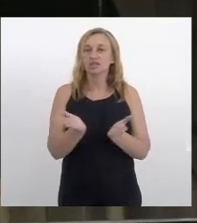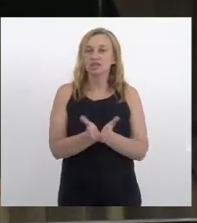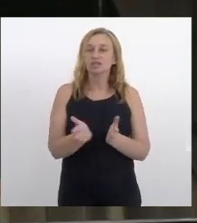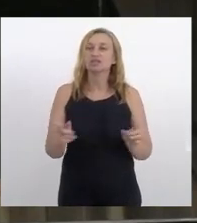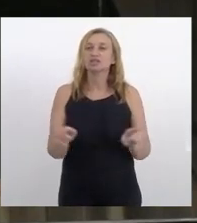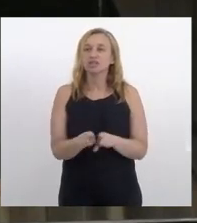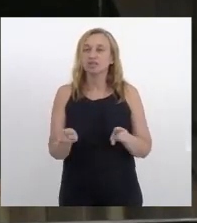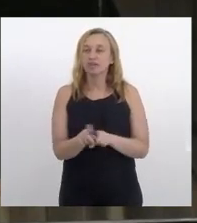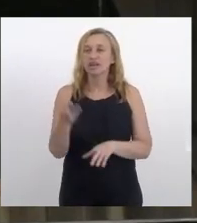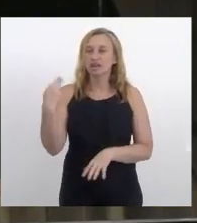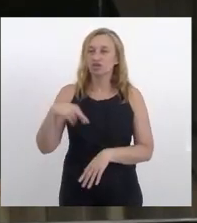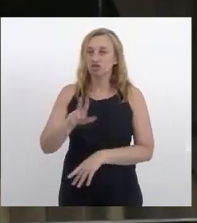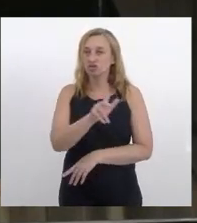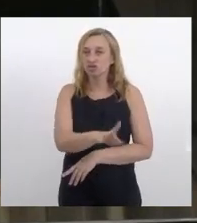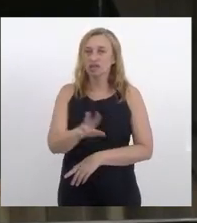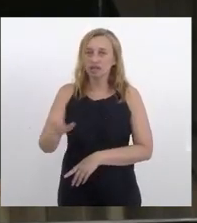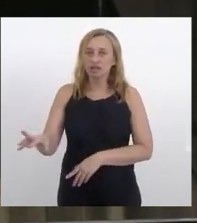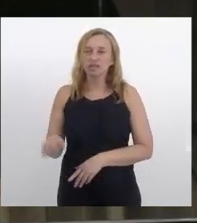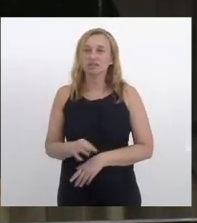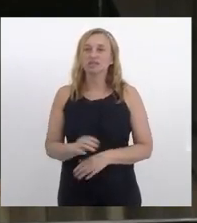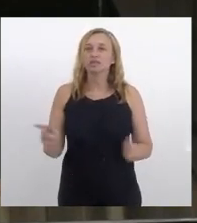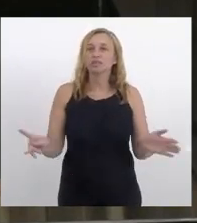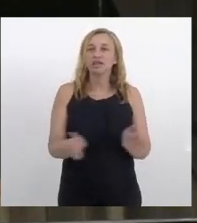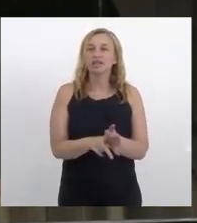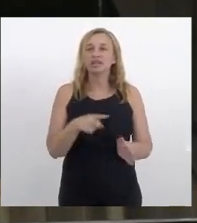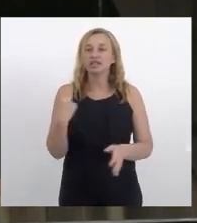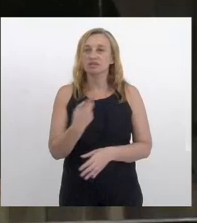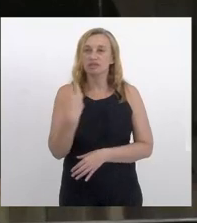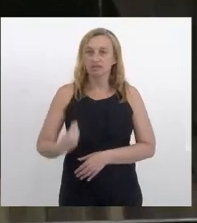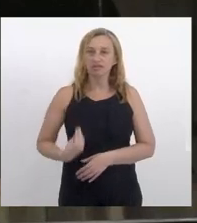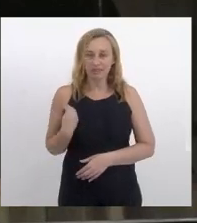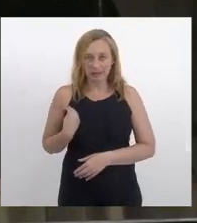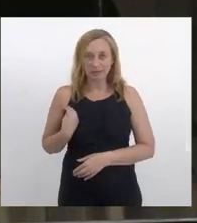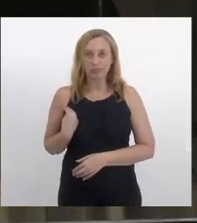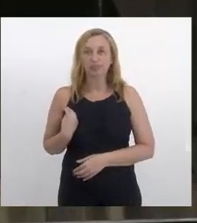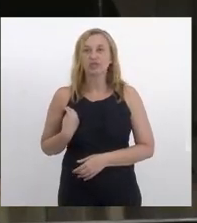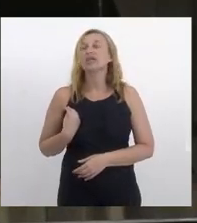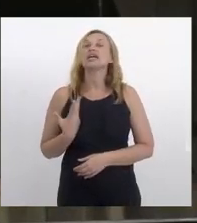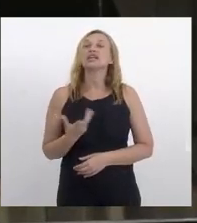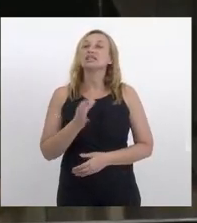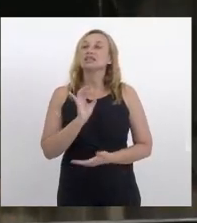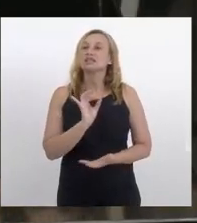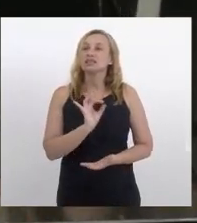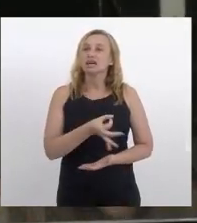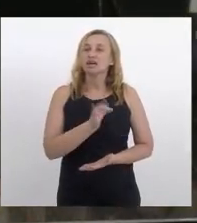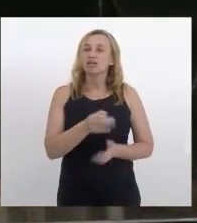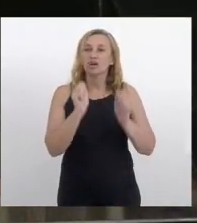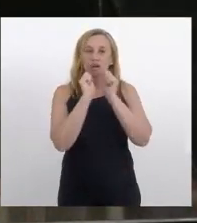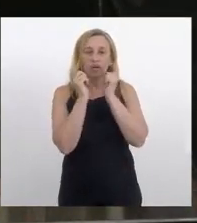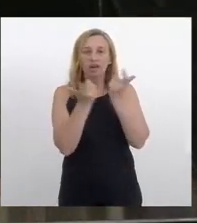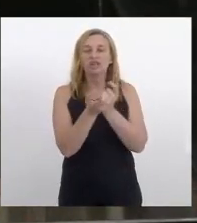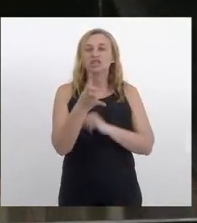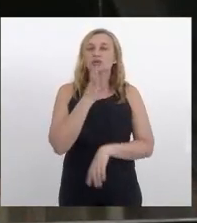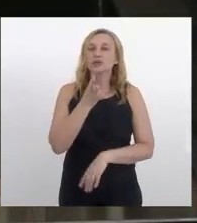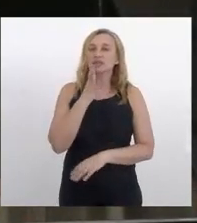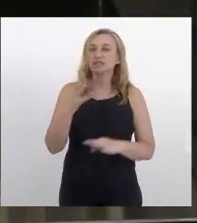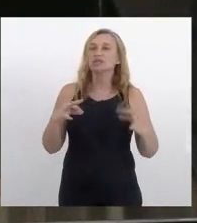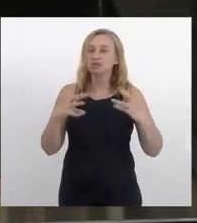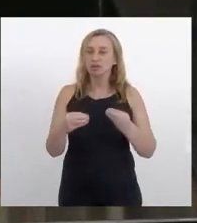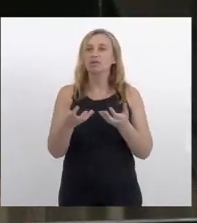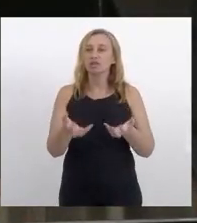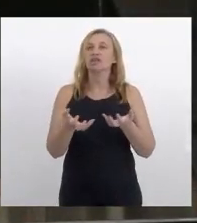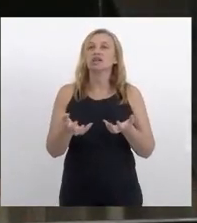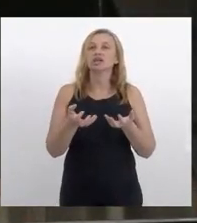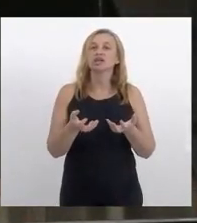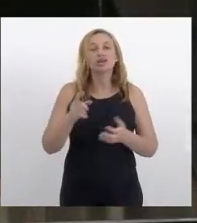com as religiões também. Isso tudo faz parte da nossa vida. E a gente, agora, com a LEG reconhecendo isso, eu creio que é